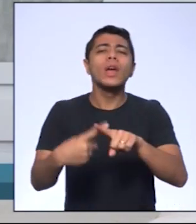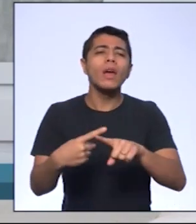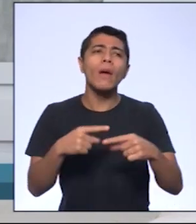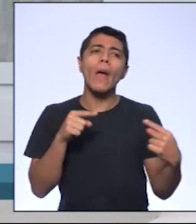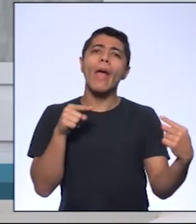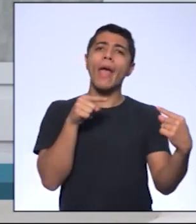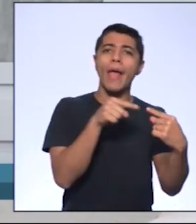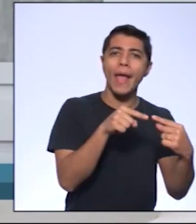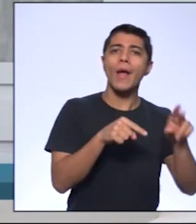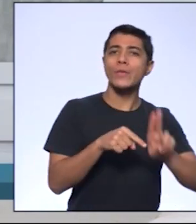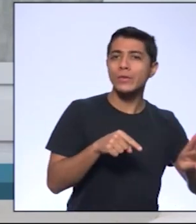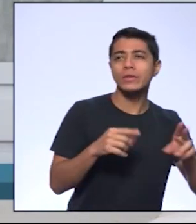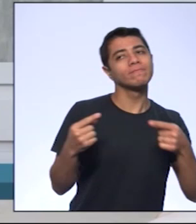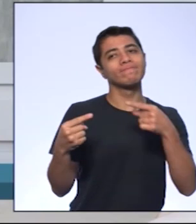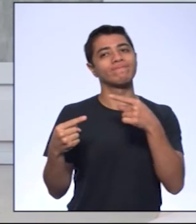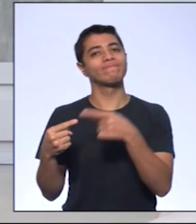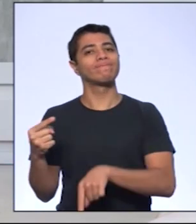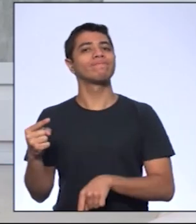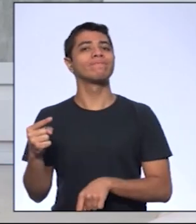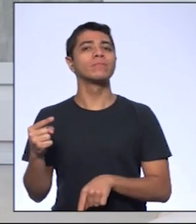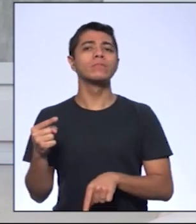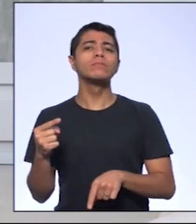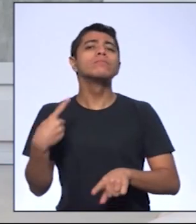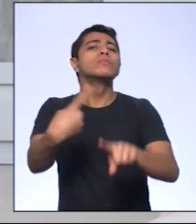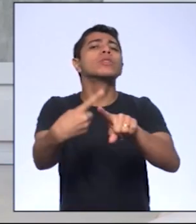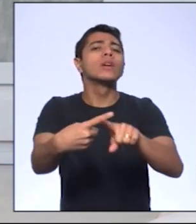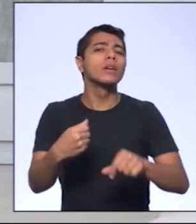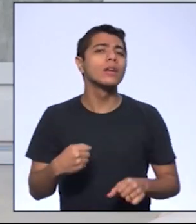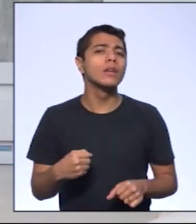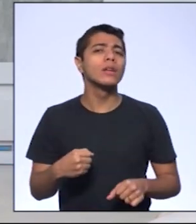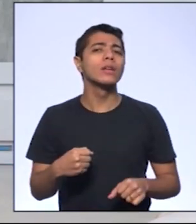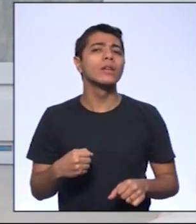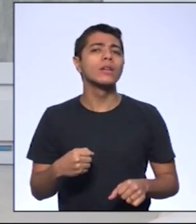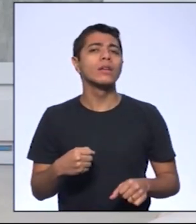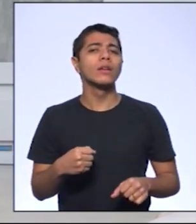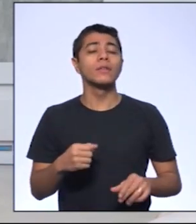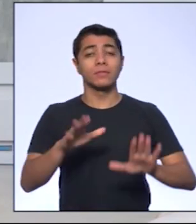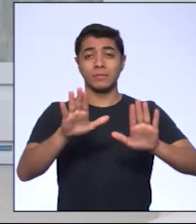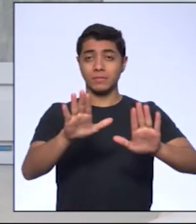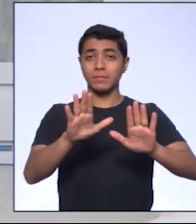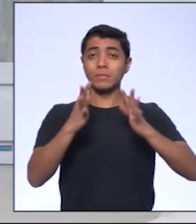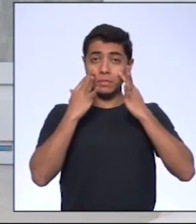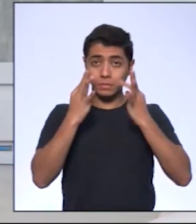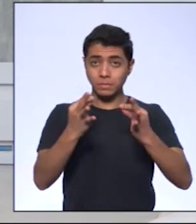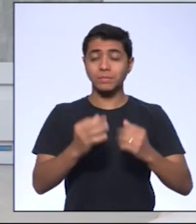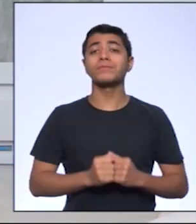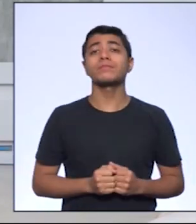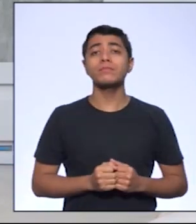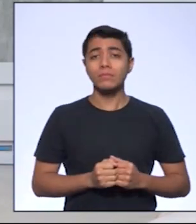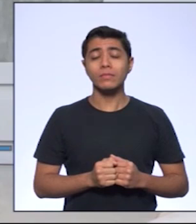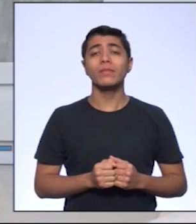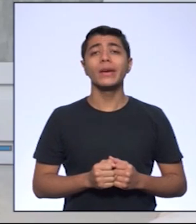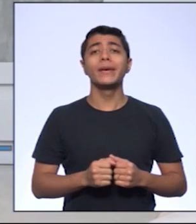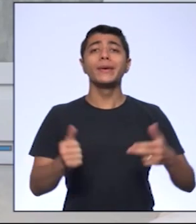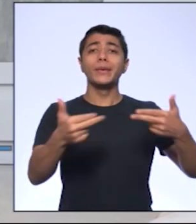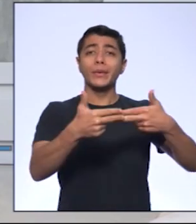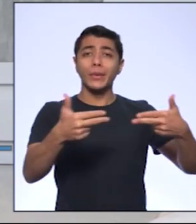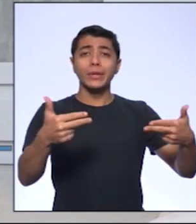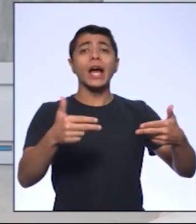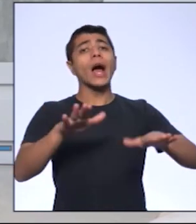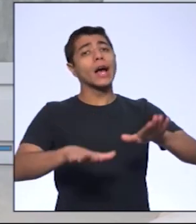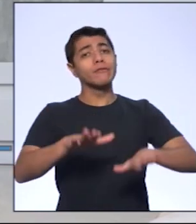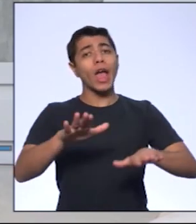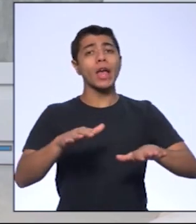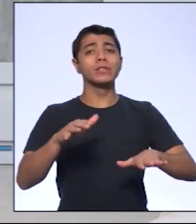não está trocando 6 por meia dúzia? Não necessariamente. Veja, o que é certo a um